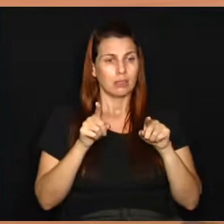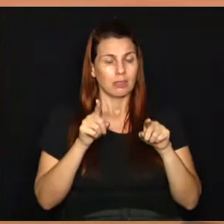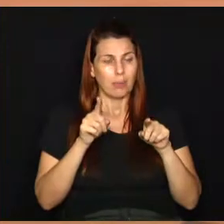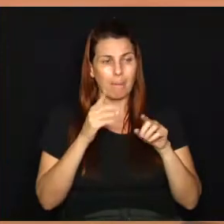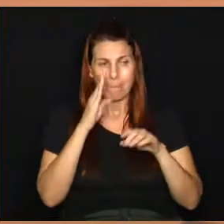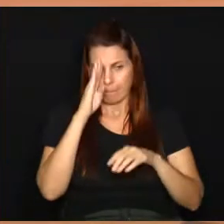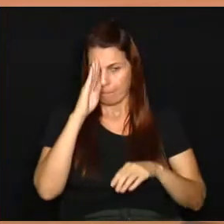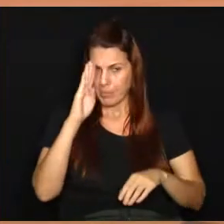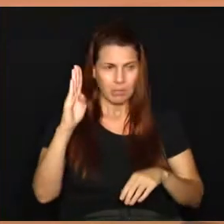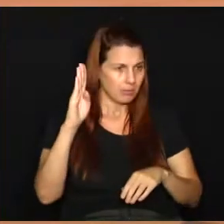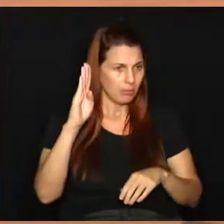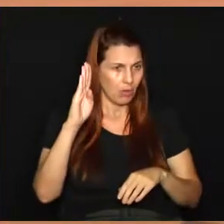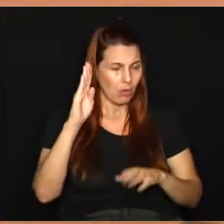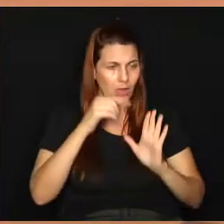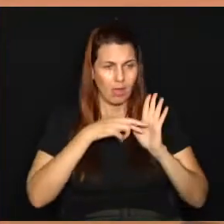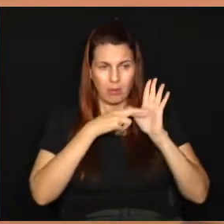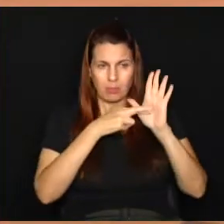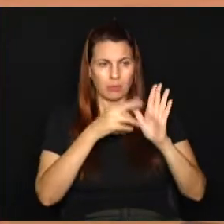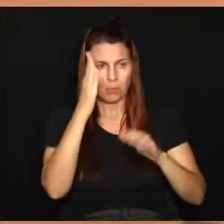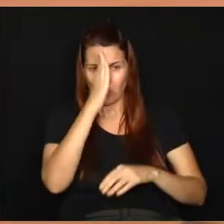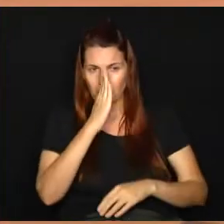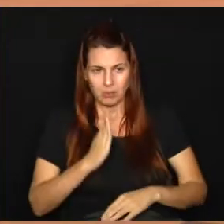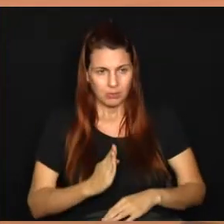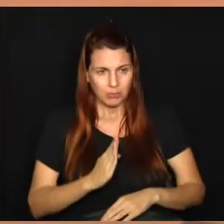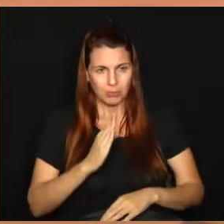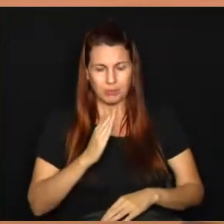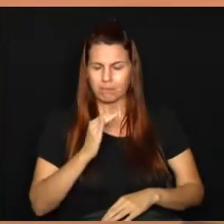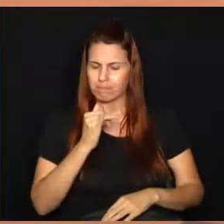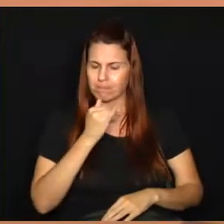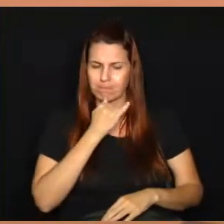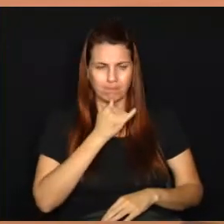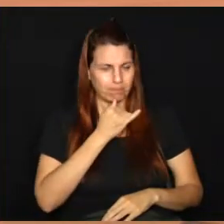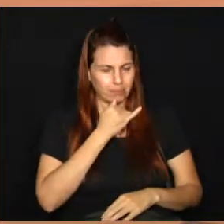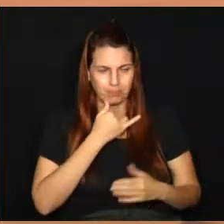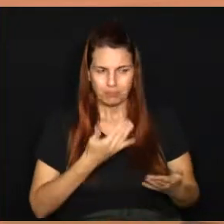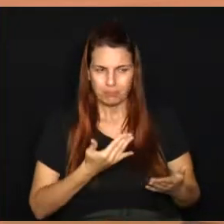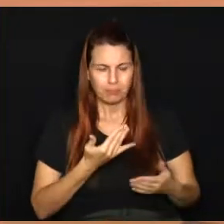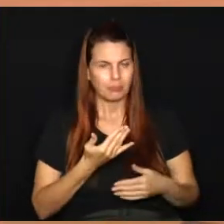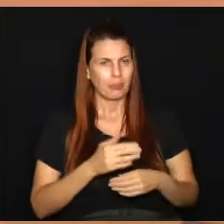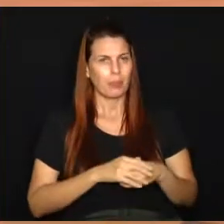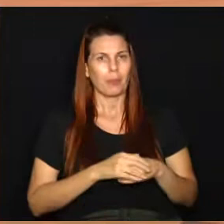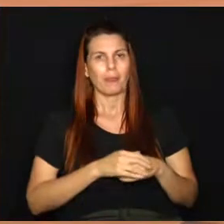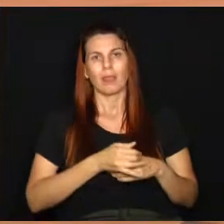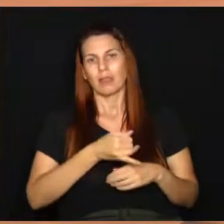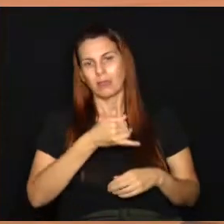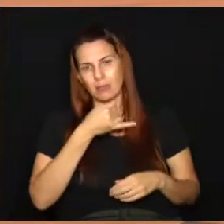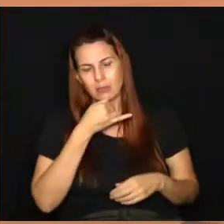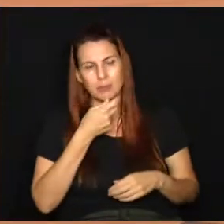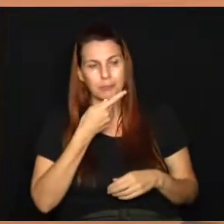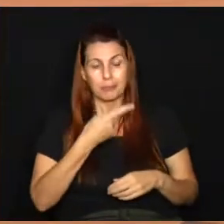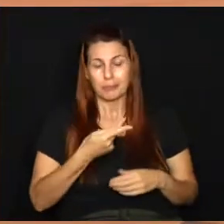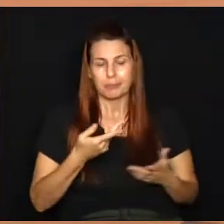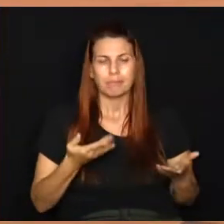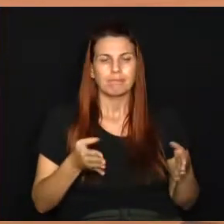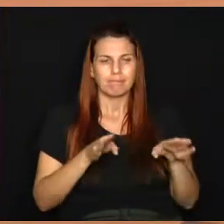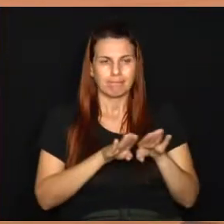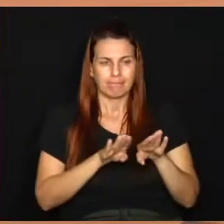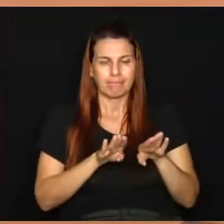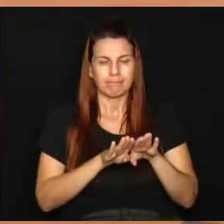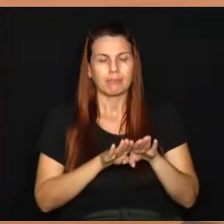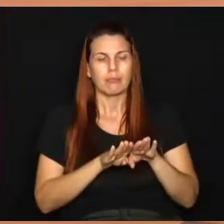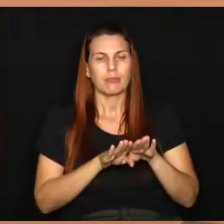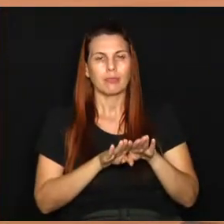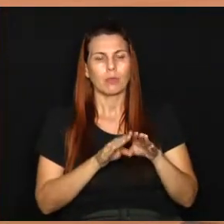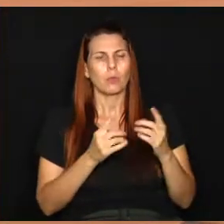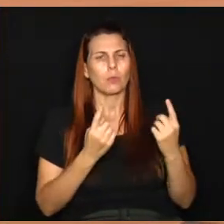principal representante do Brasil, infelizmente, infelizmente o representante, infelizmente a fala, que